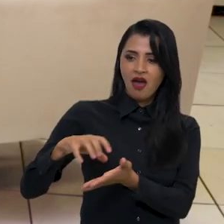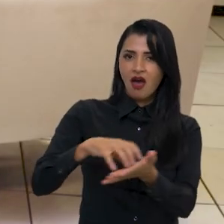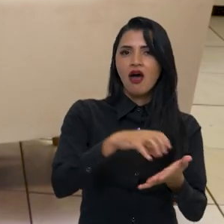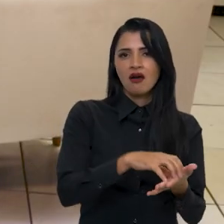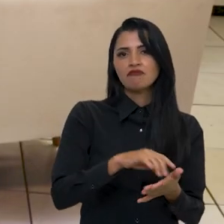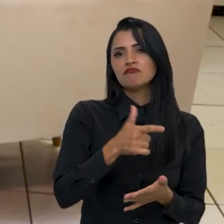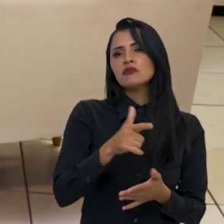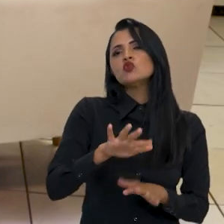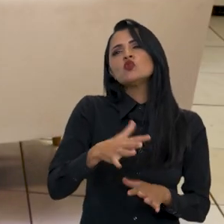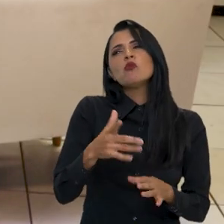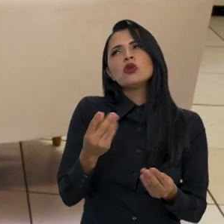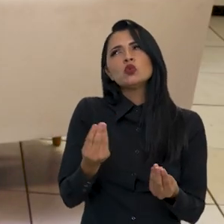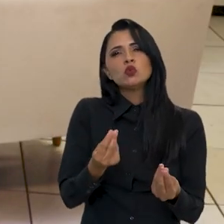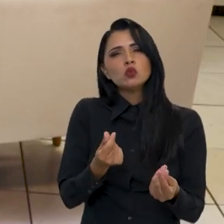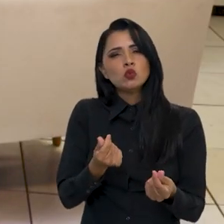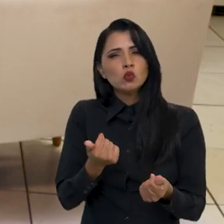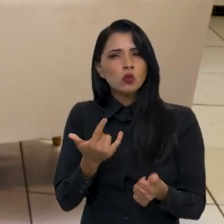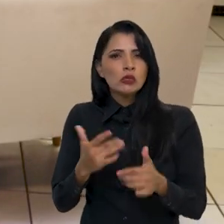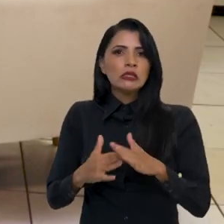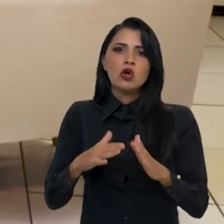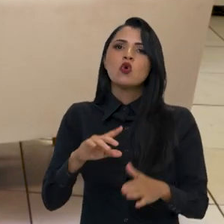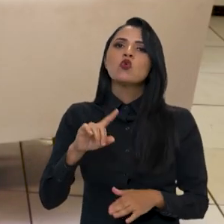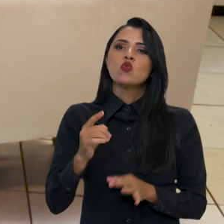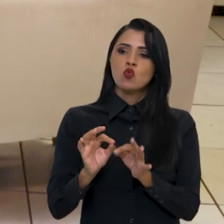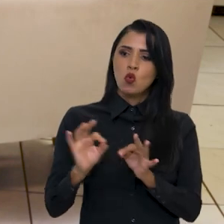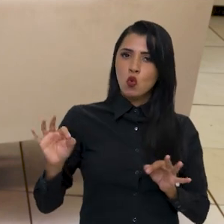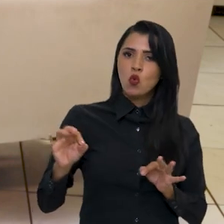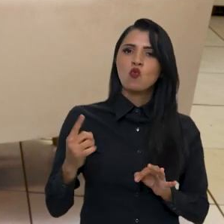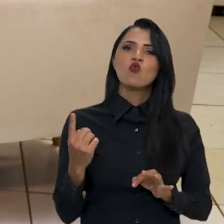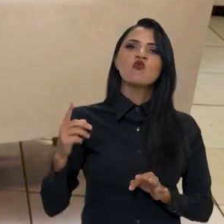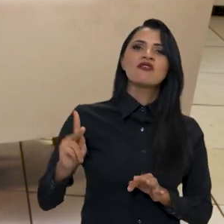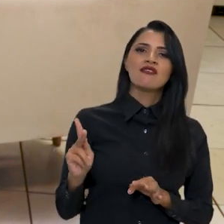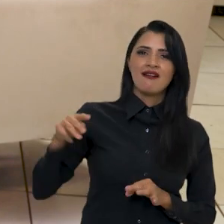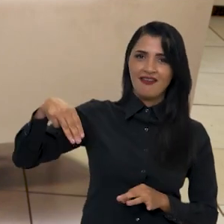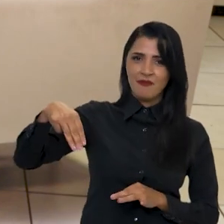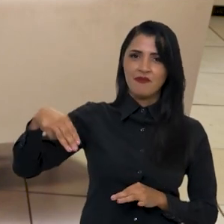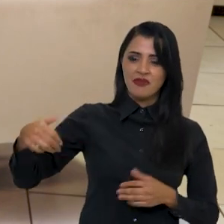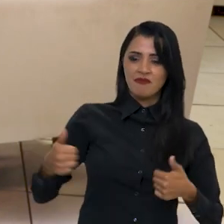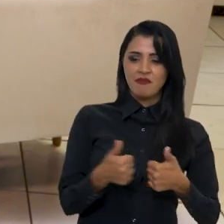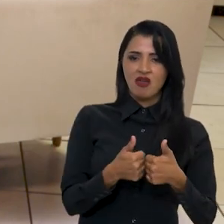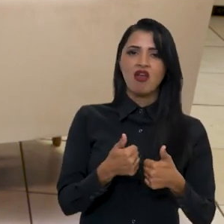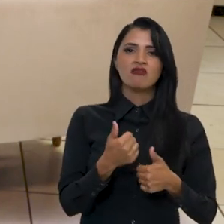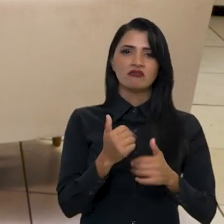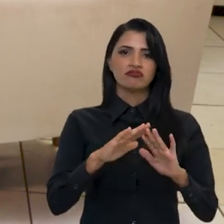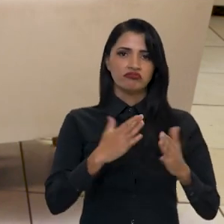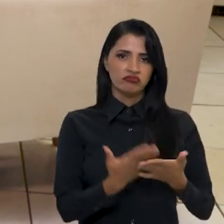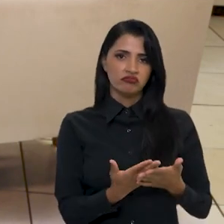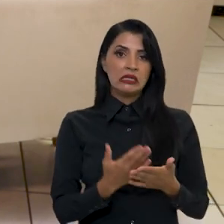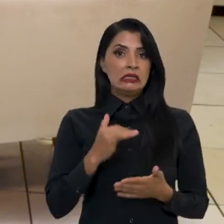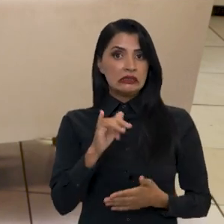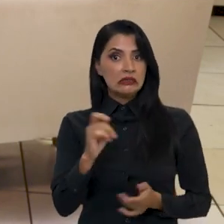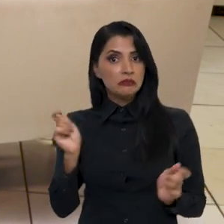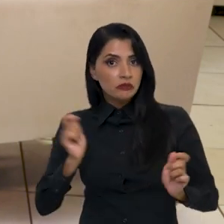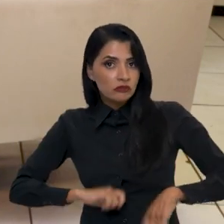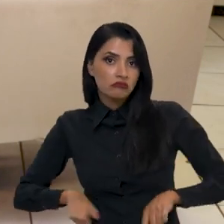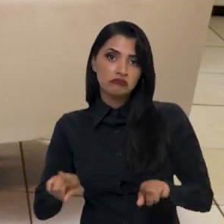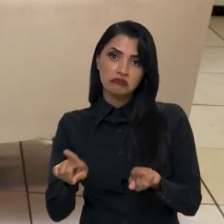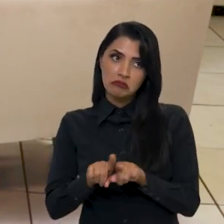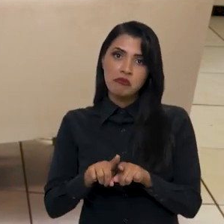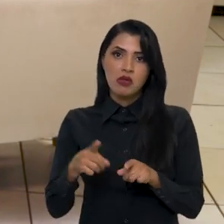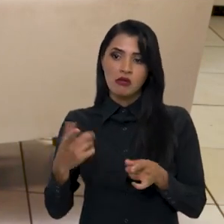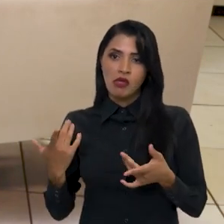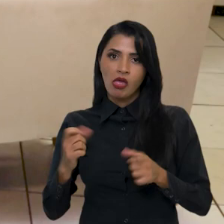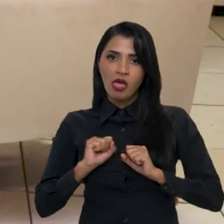saúde estão a pelo menos, no máximo, 1 quilômetro de distância de uma escola. Então, se a gente puder